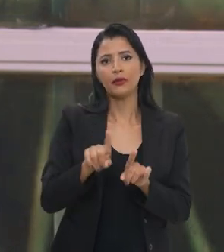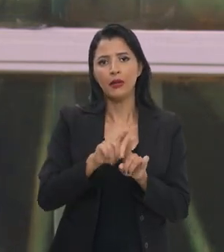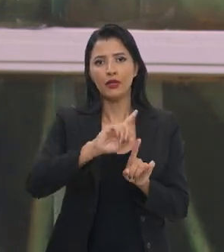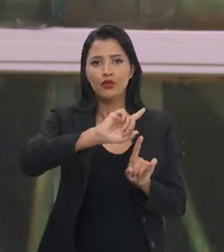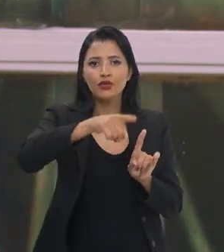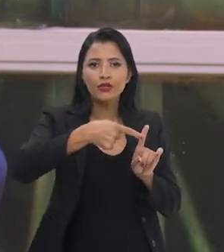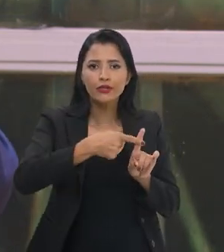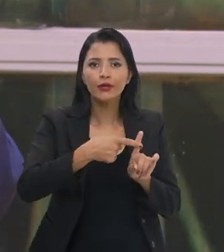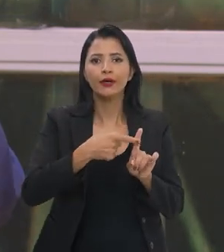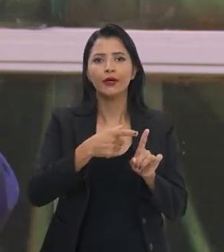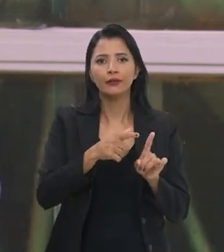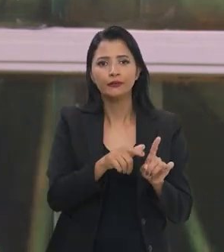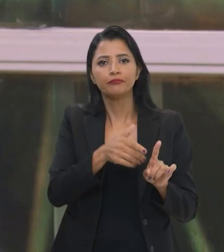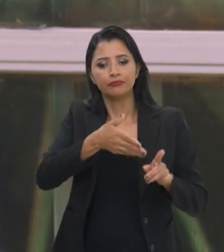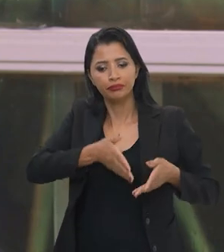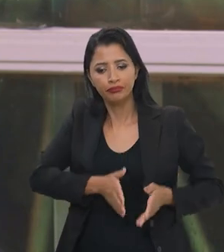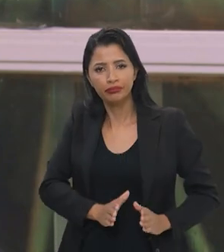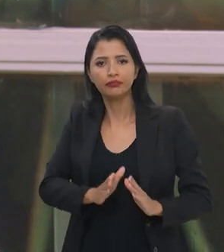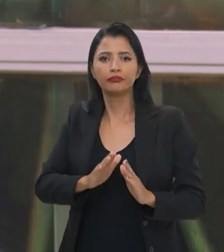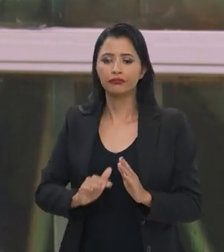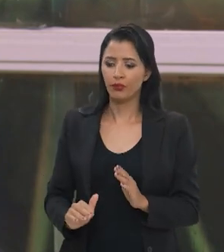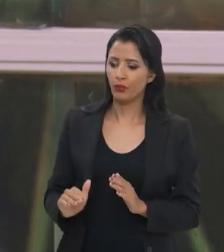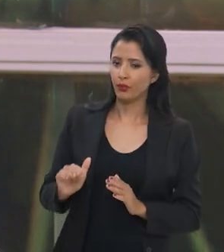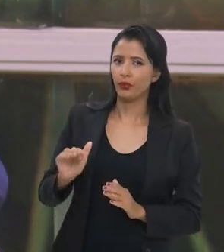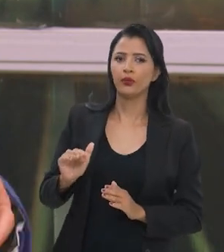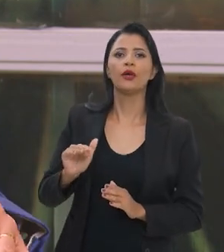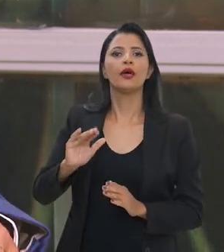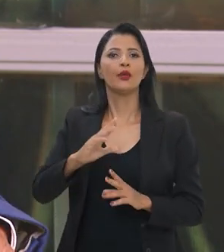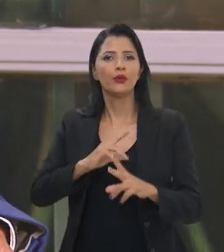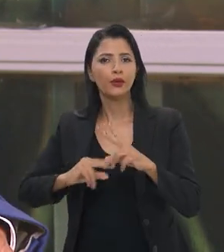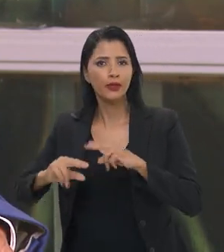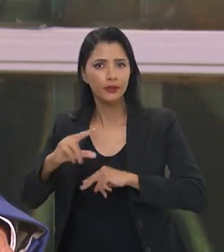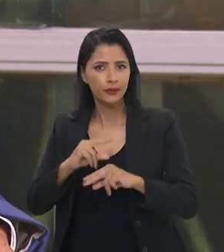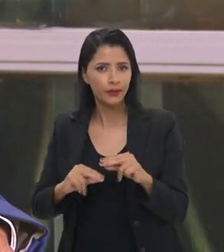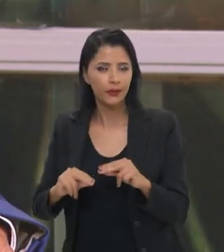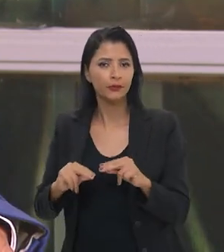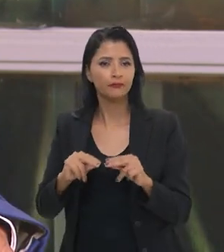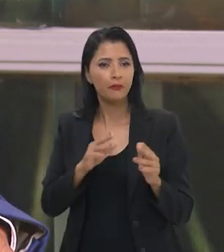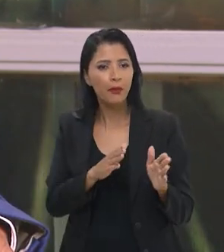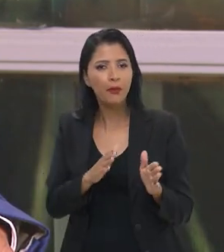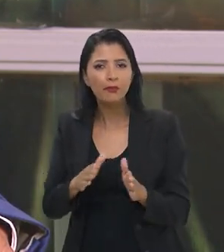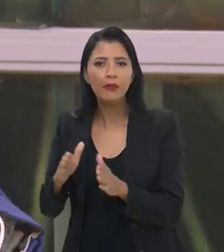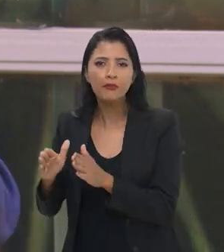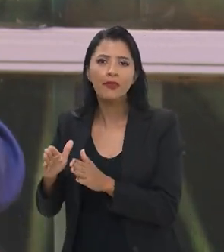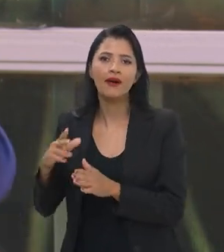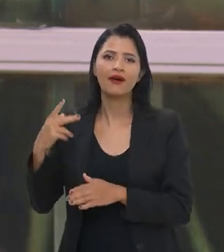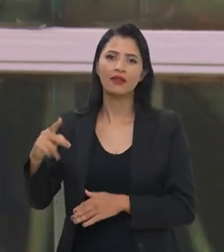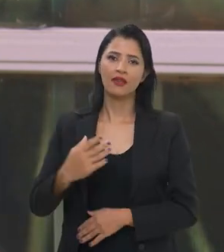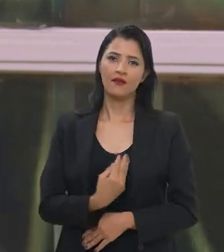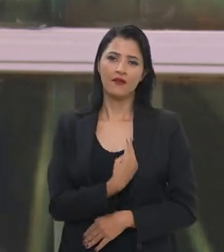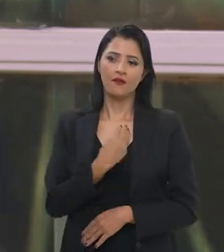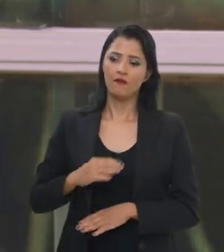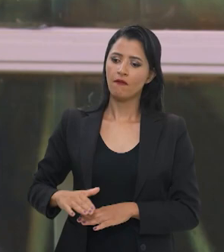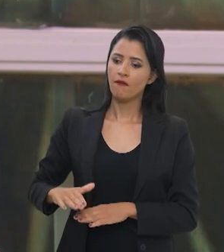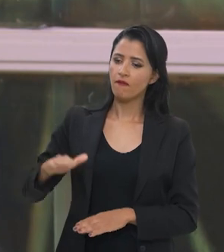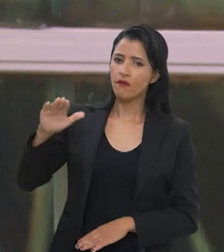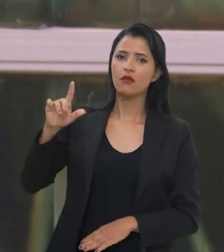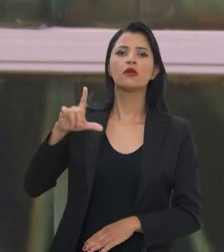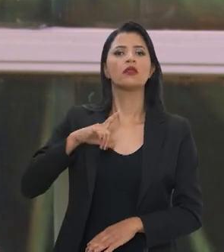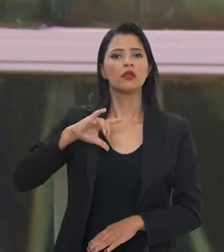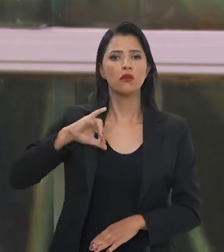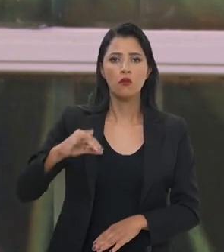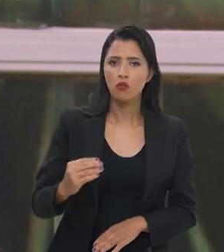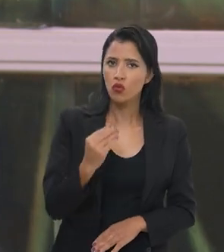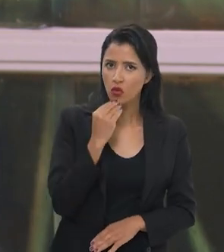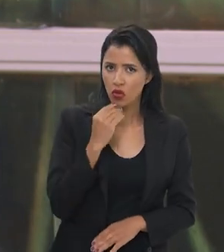da gestante na gestação a criança depois o adolescente naquela fase da vida em que